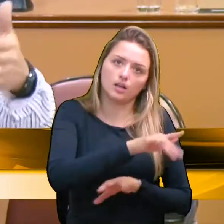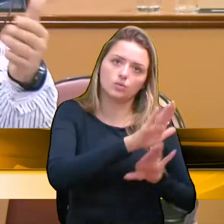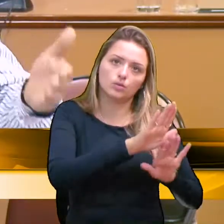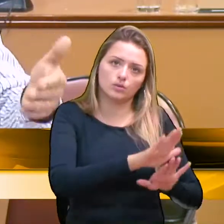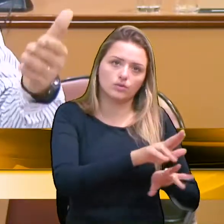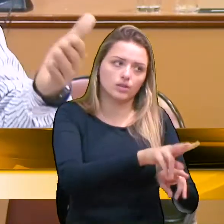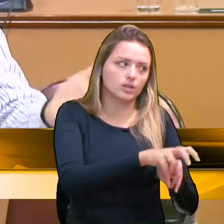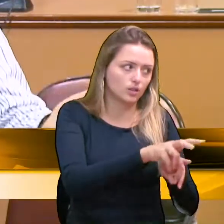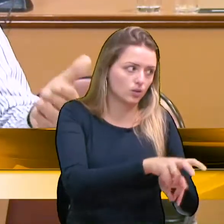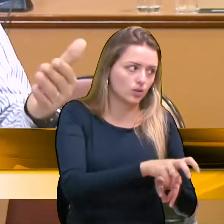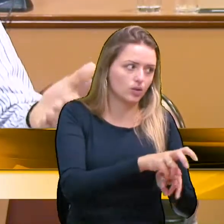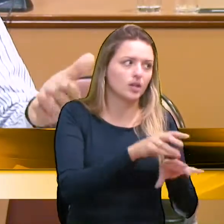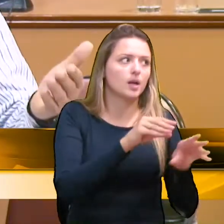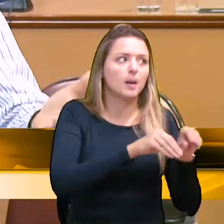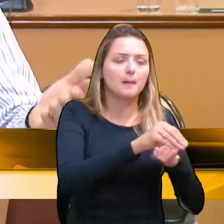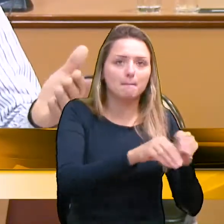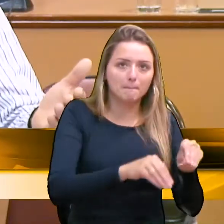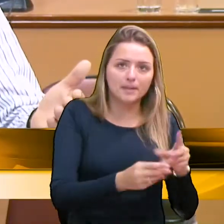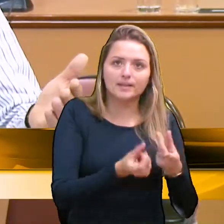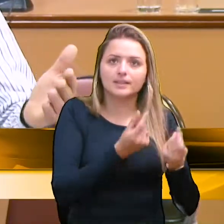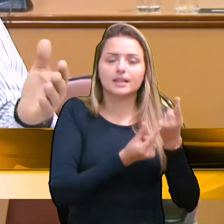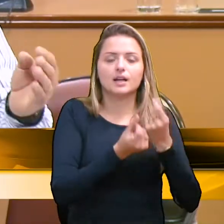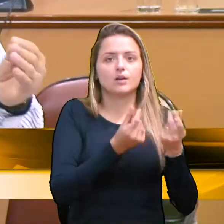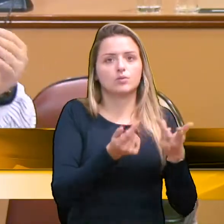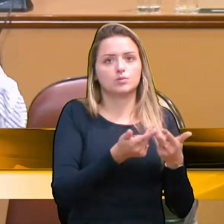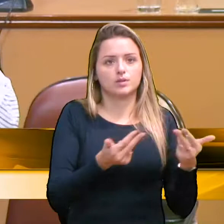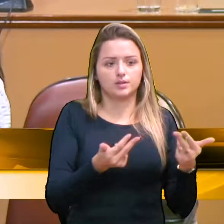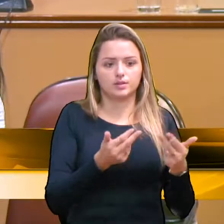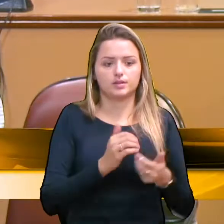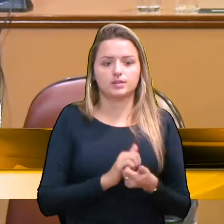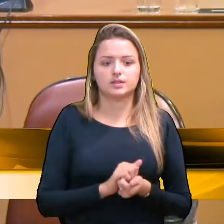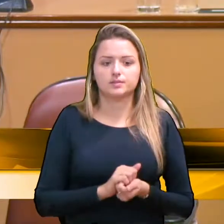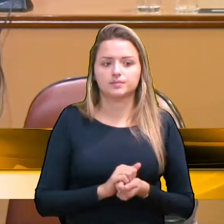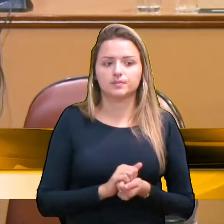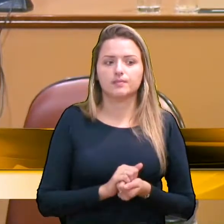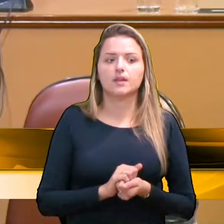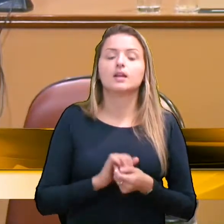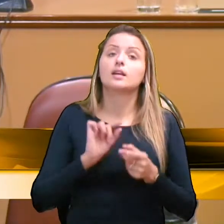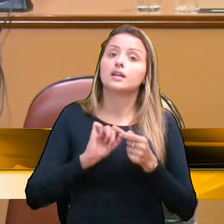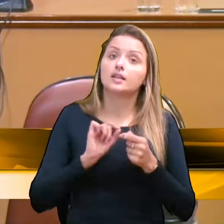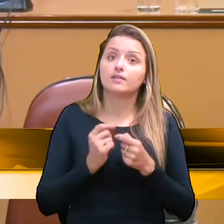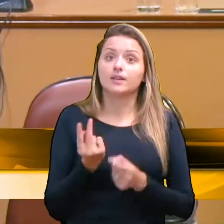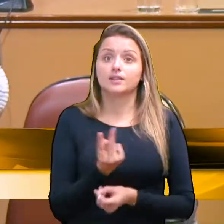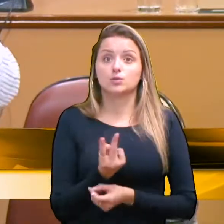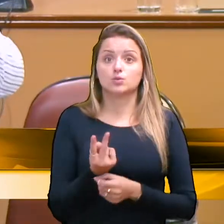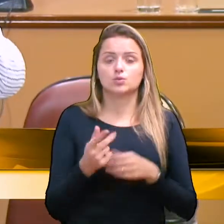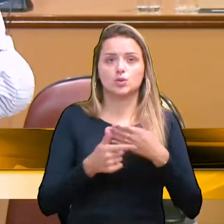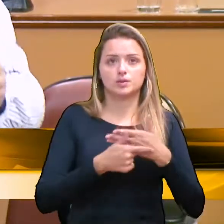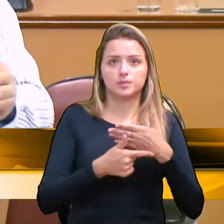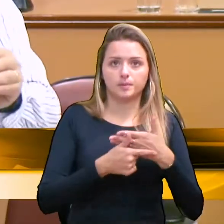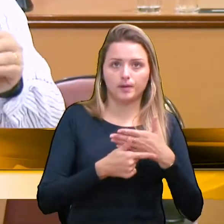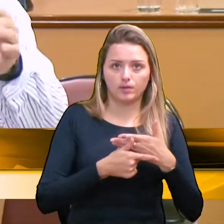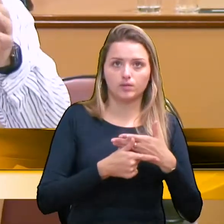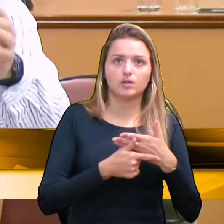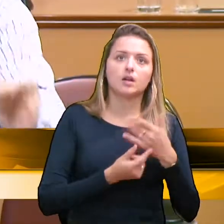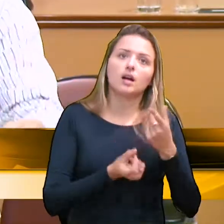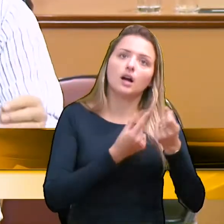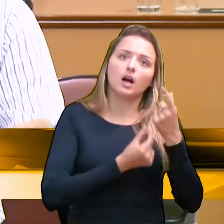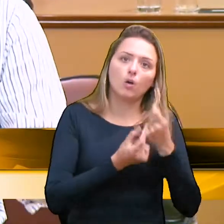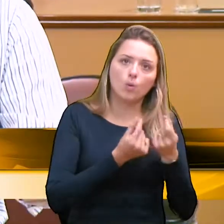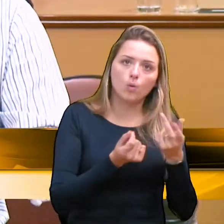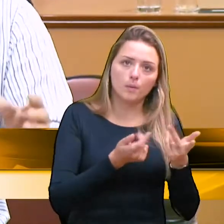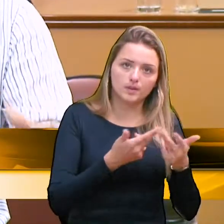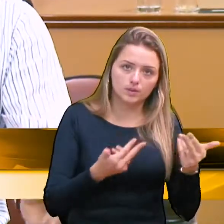na colônia e plantam alguma coisa ainda, e que exerce as duas funções. Uma